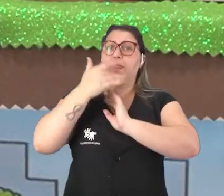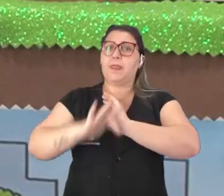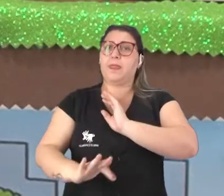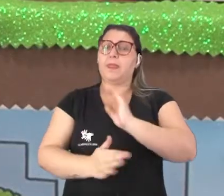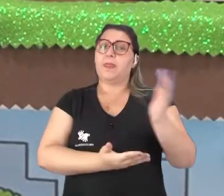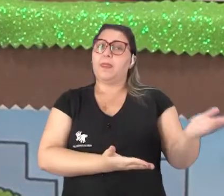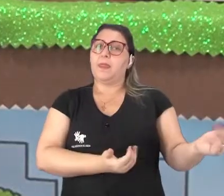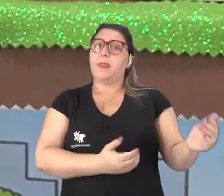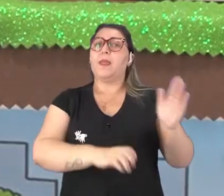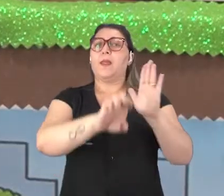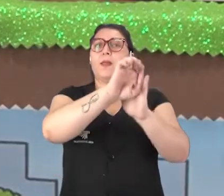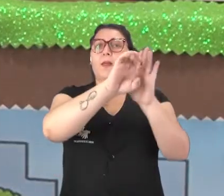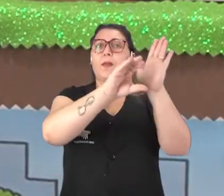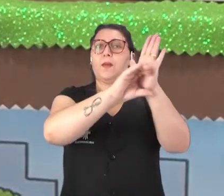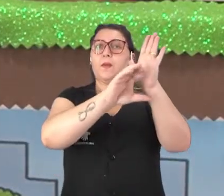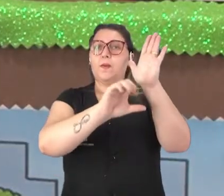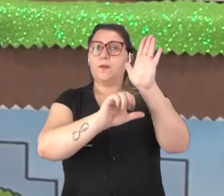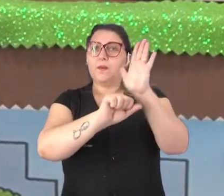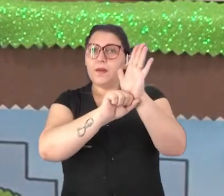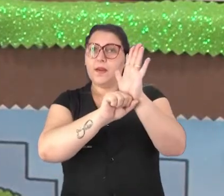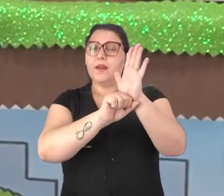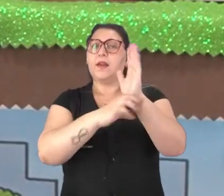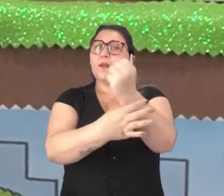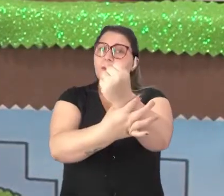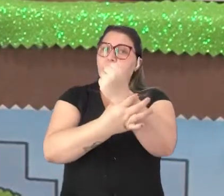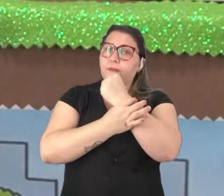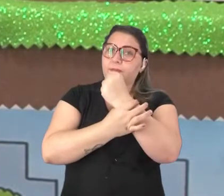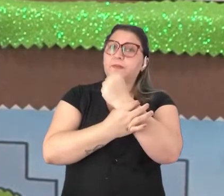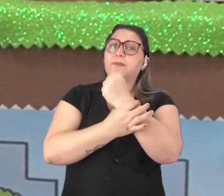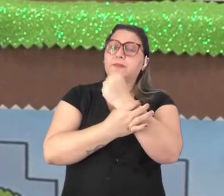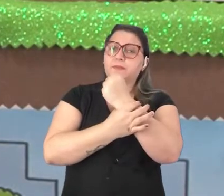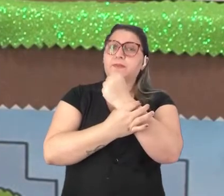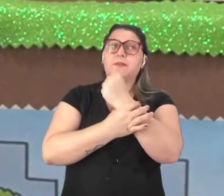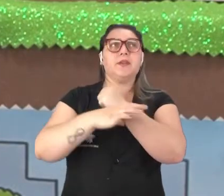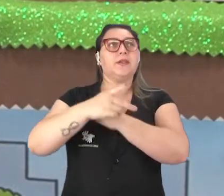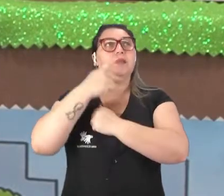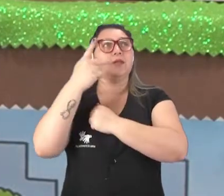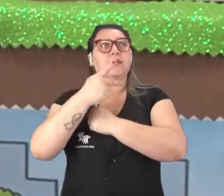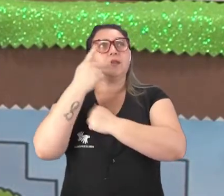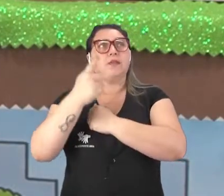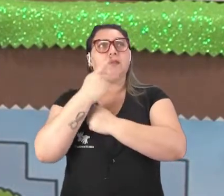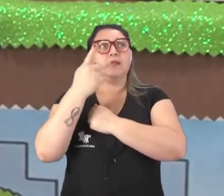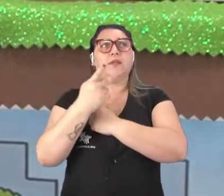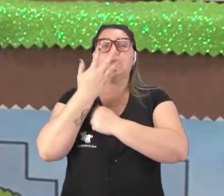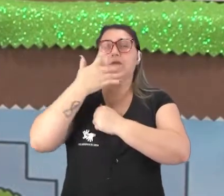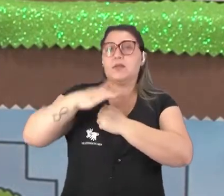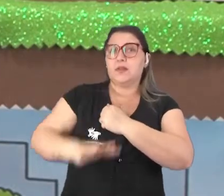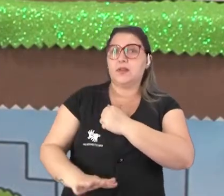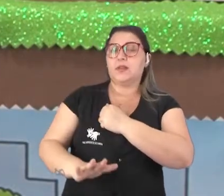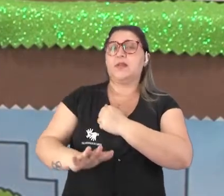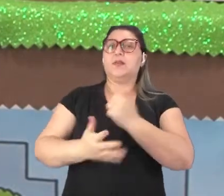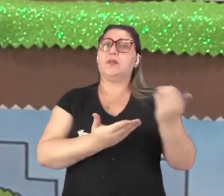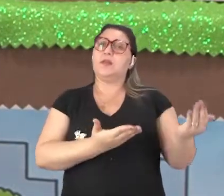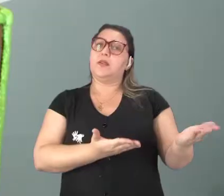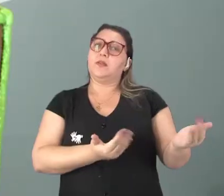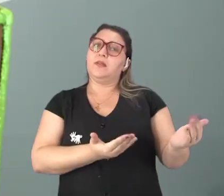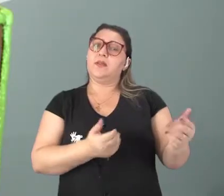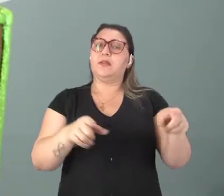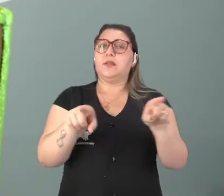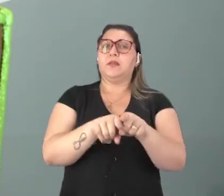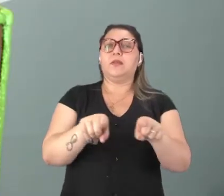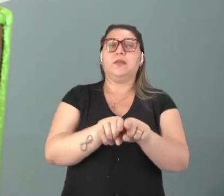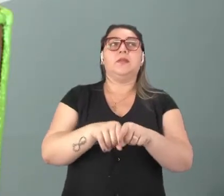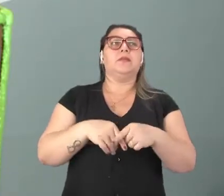Adolescente, tá, que aqui garante, né, os direitos, né, fala dos direitos das crianças e dos